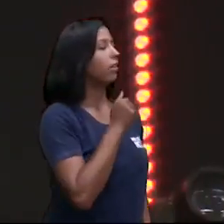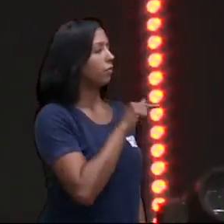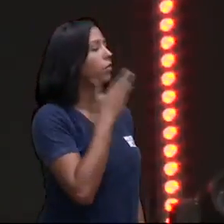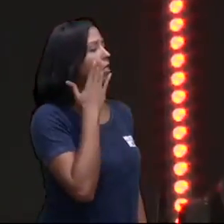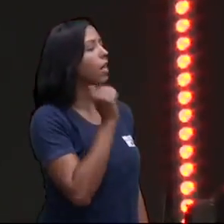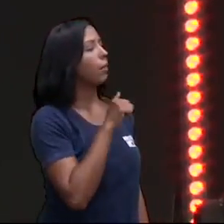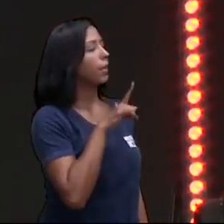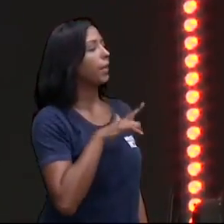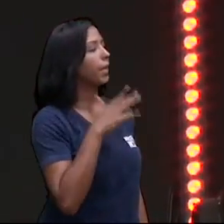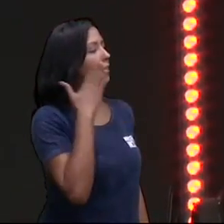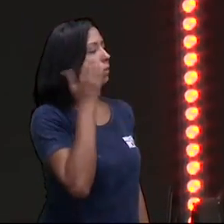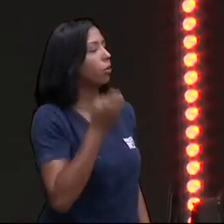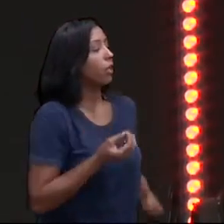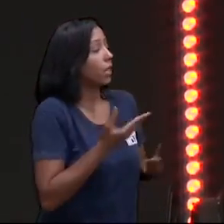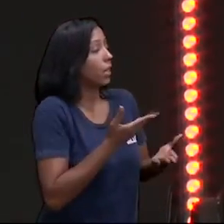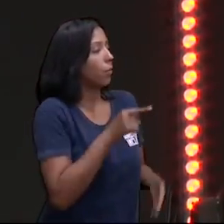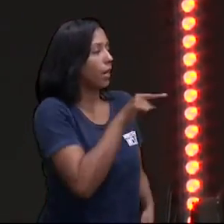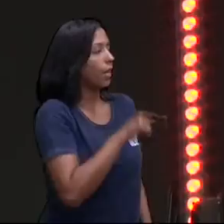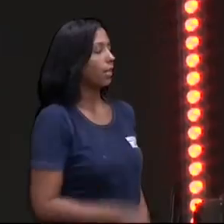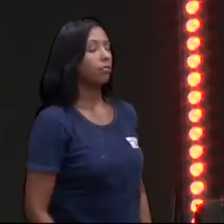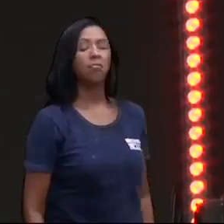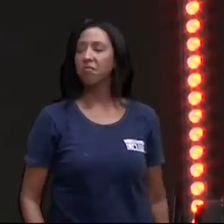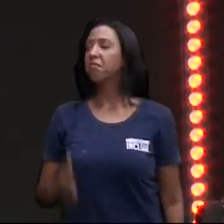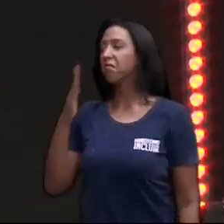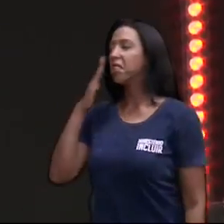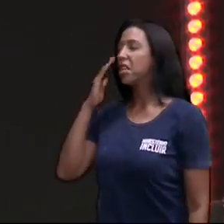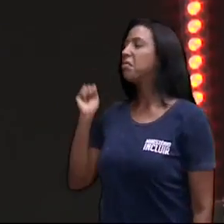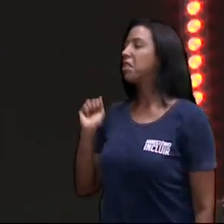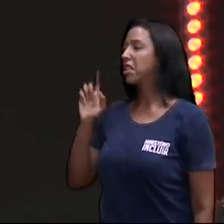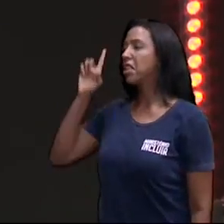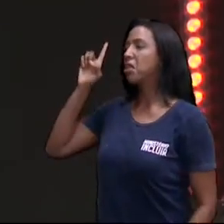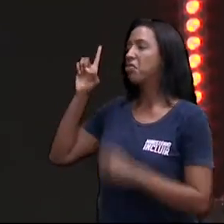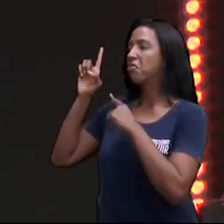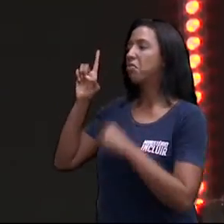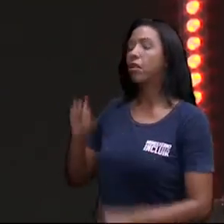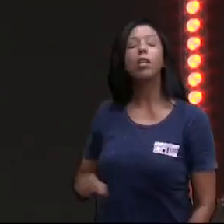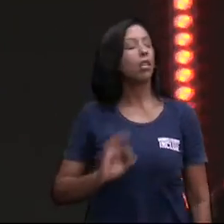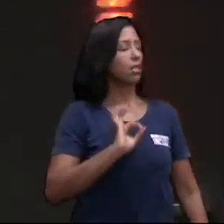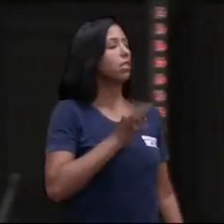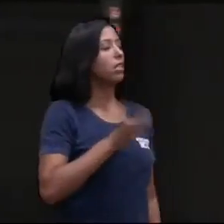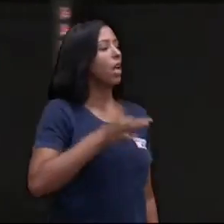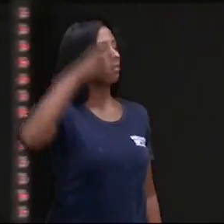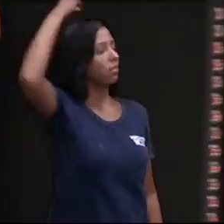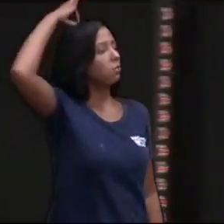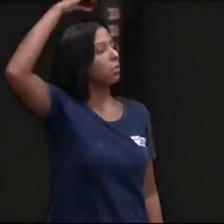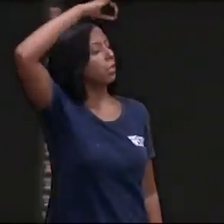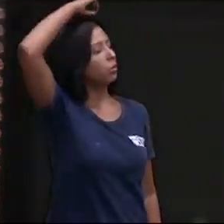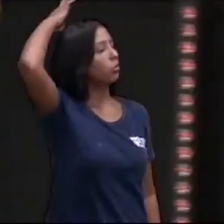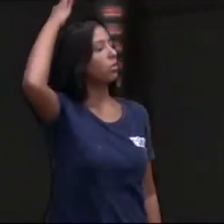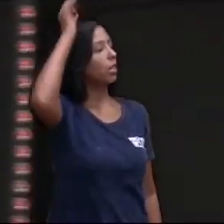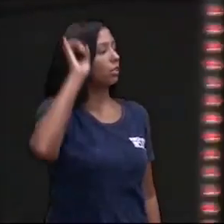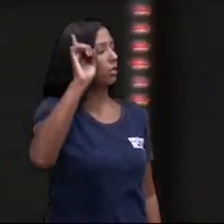falou eu sei É de Deus eu falei é do espírito santo de Deus quando você lê Bíblia